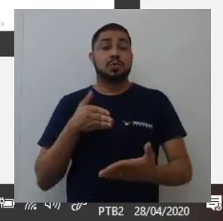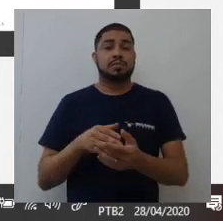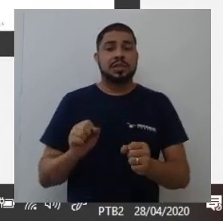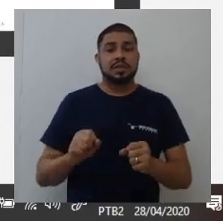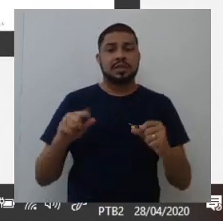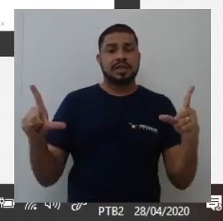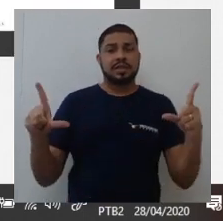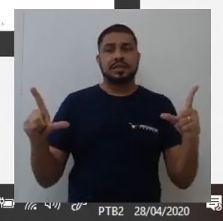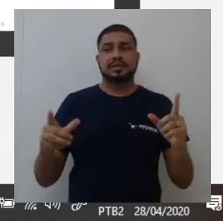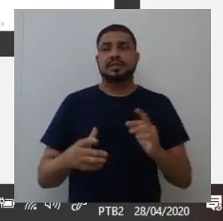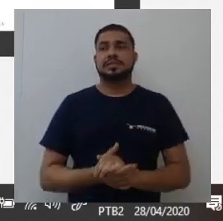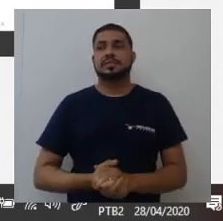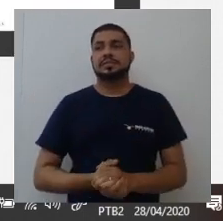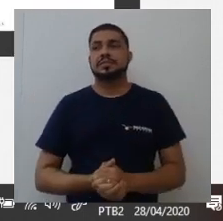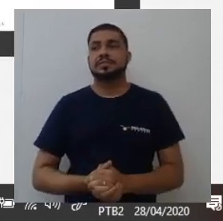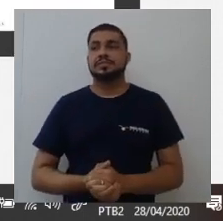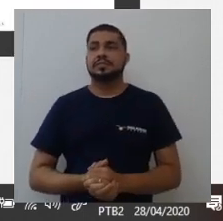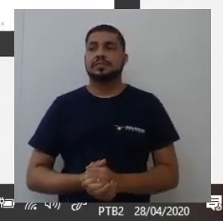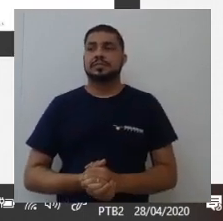do PowerPoint.